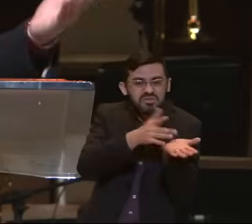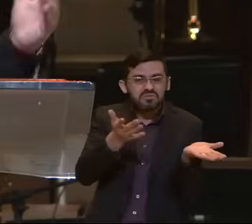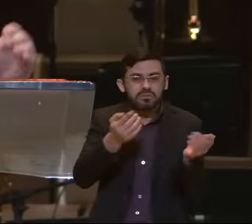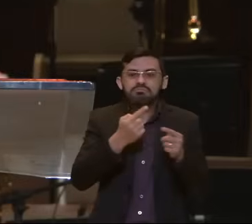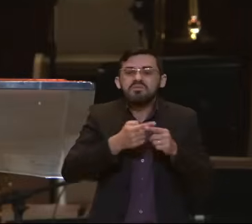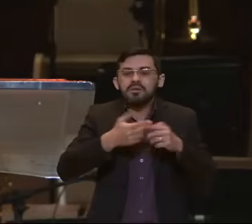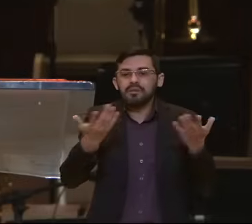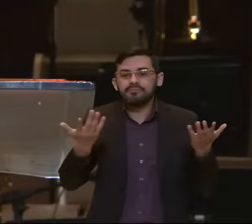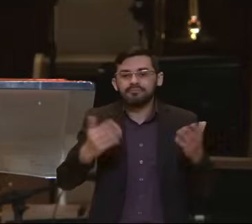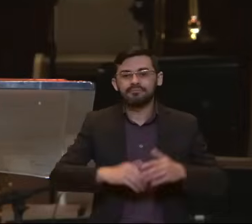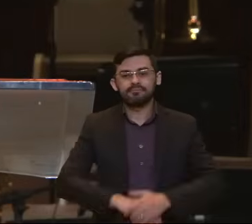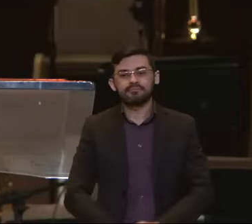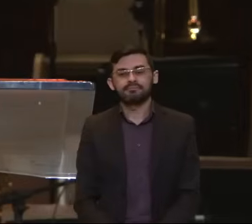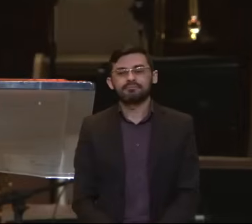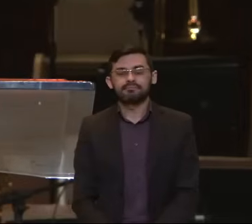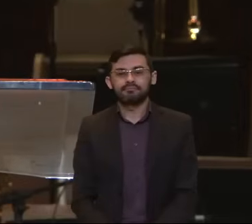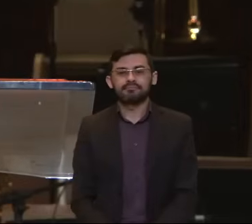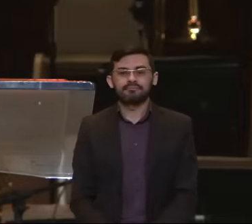Por quê?